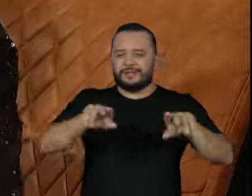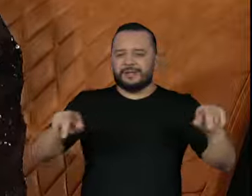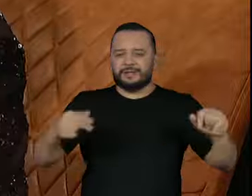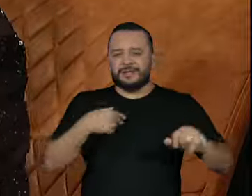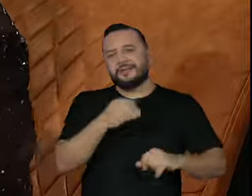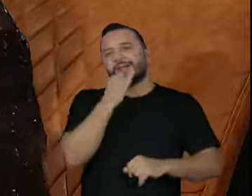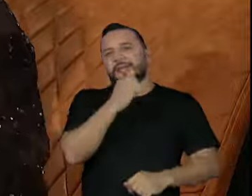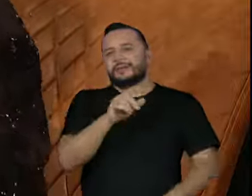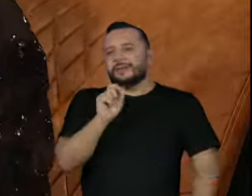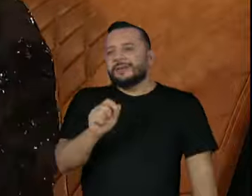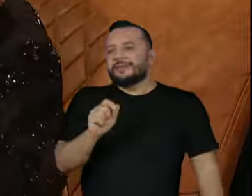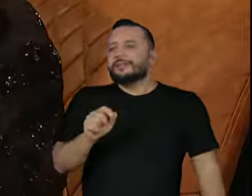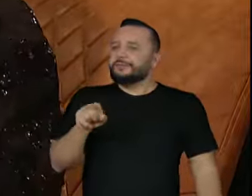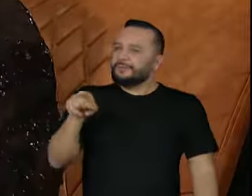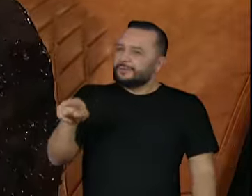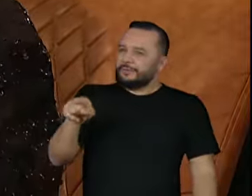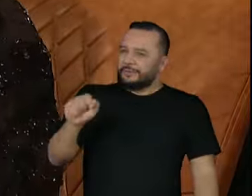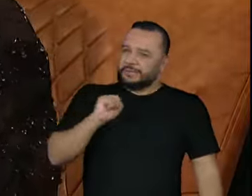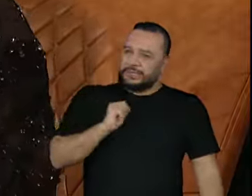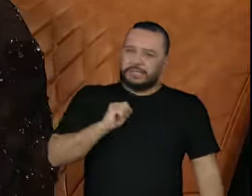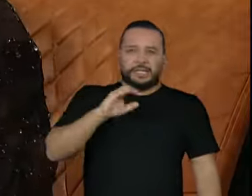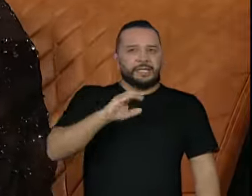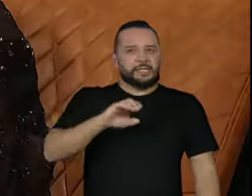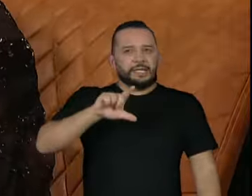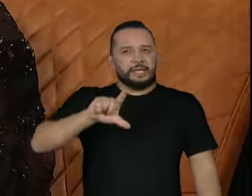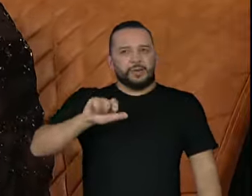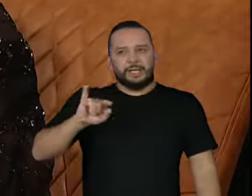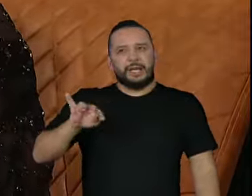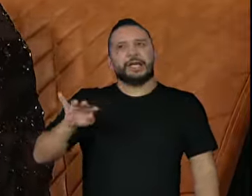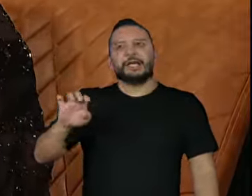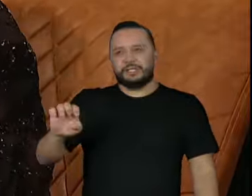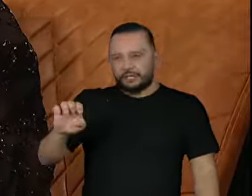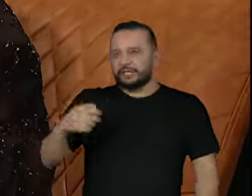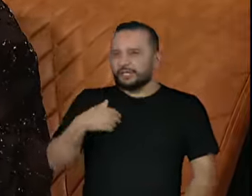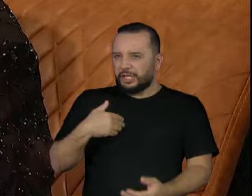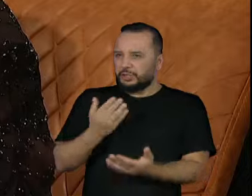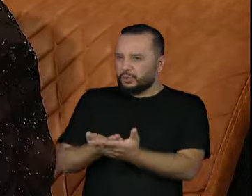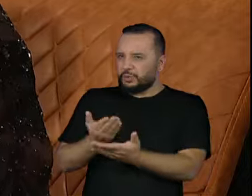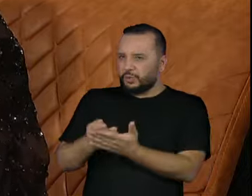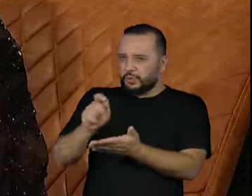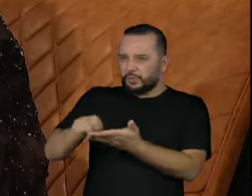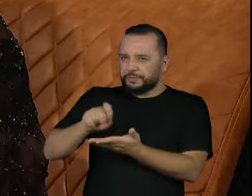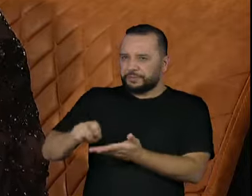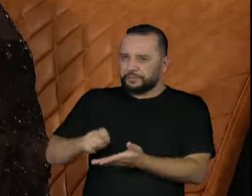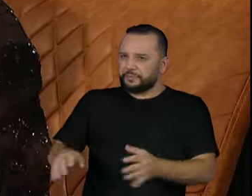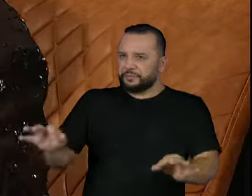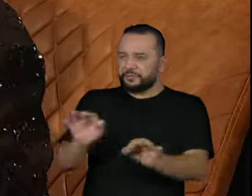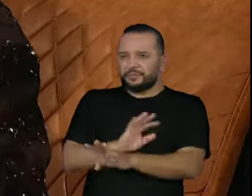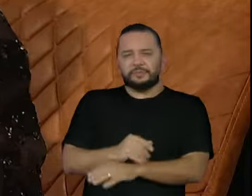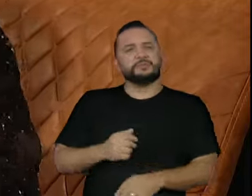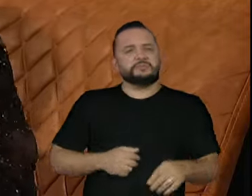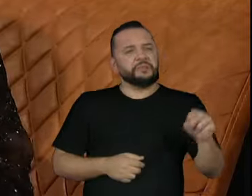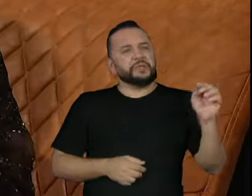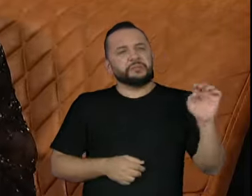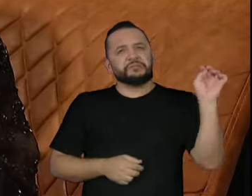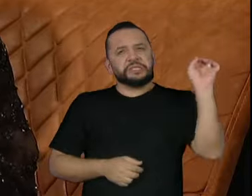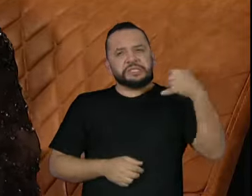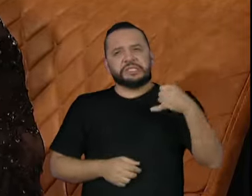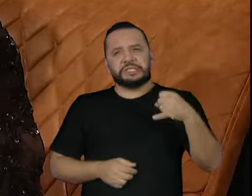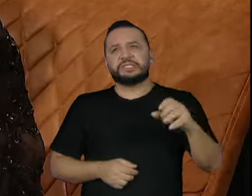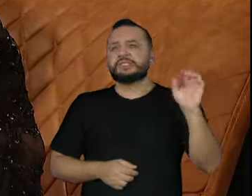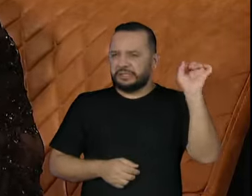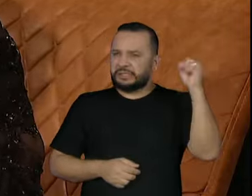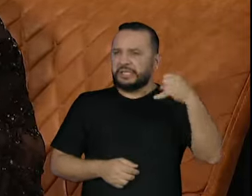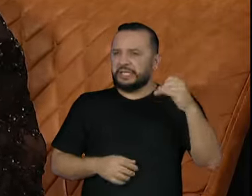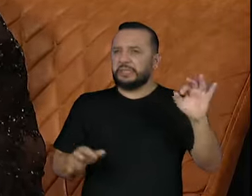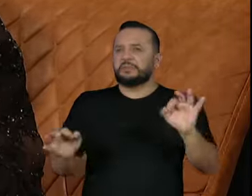assim, Claudete Clauber Soares, fez a matéria e tal. Eu falei, claro que eu fiz. Eu sempre fui assim, né? Claro que eu